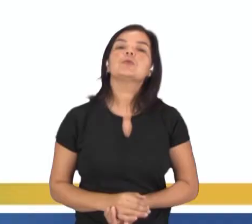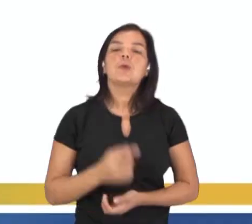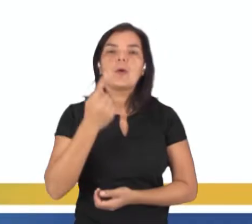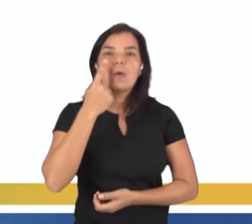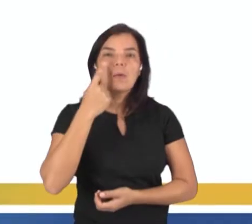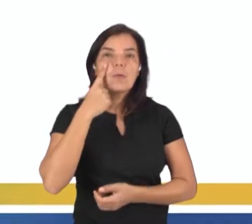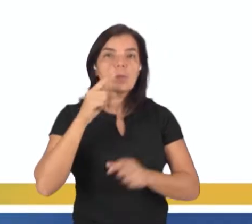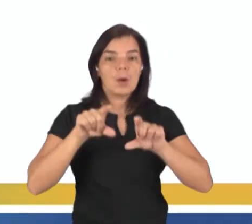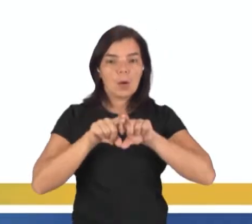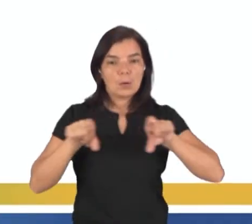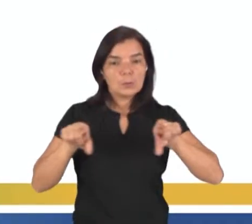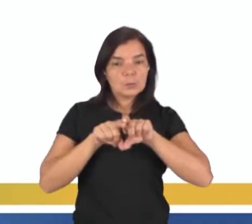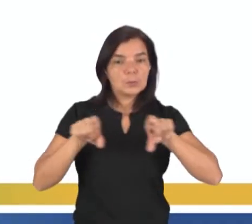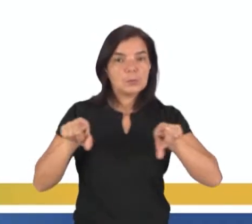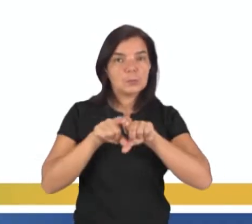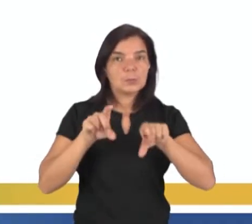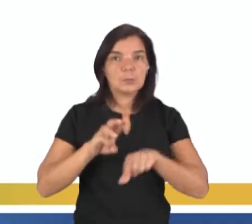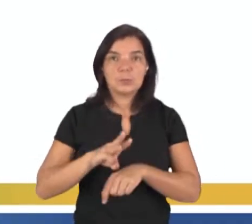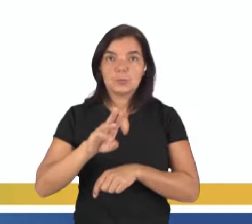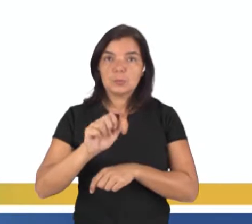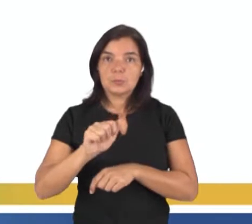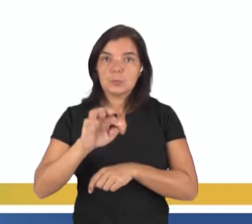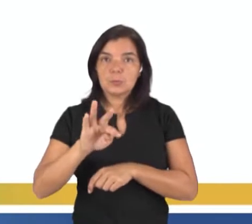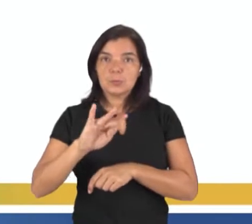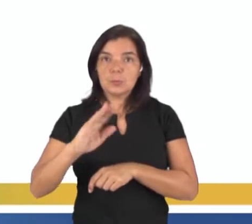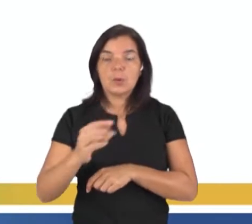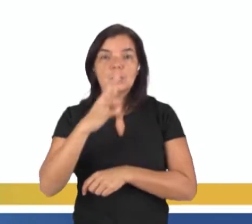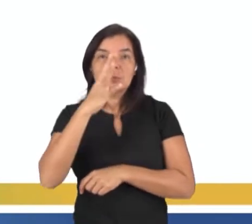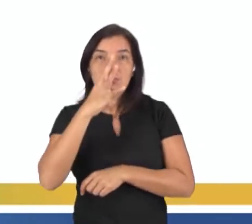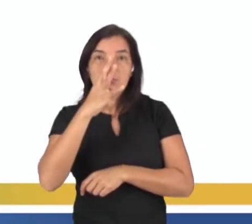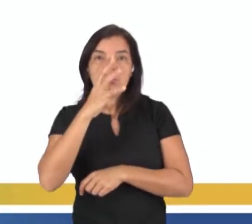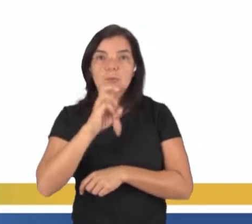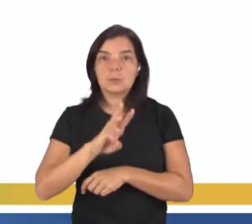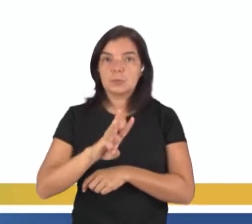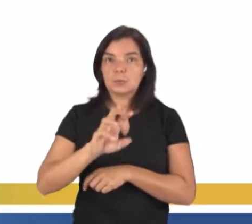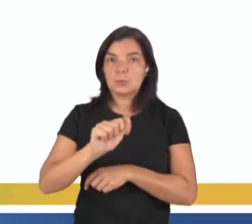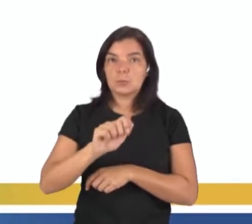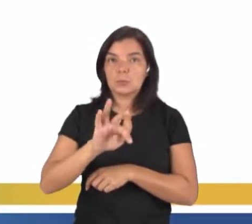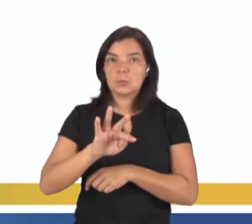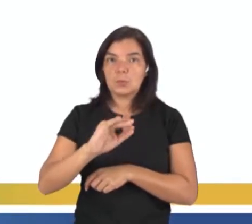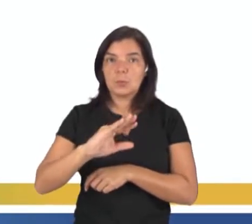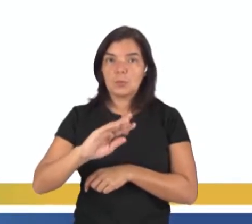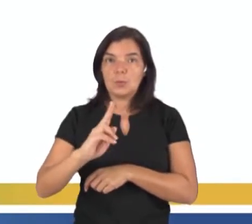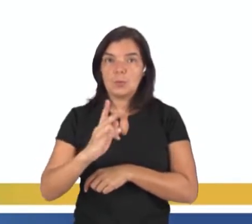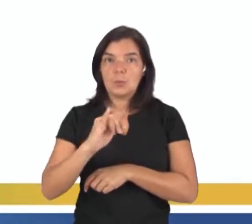caixinha para vocês embaixo, watch, assistir, watching,